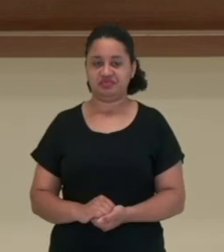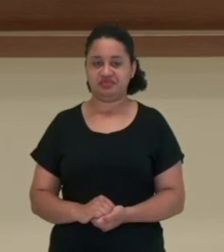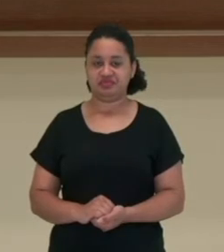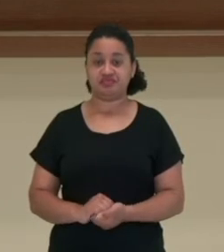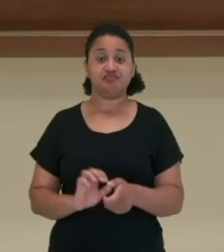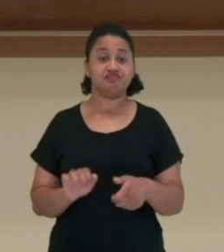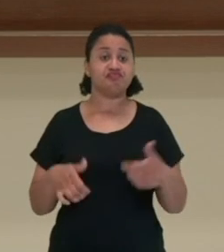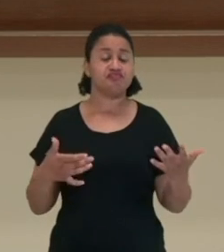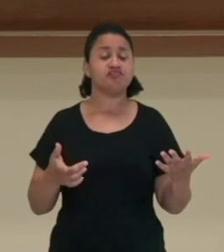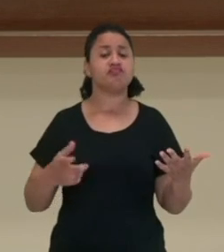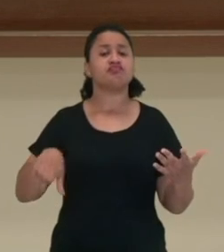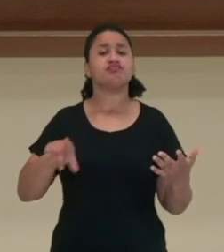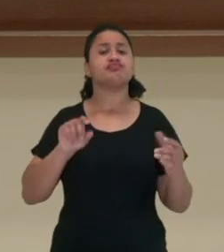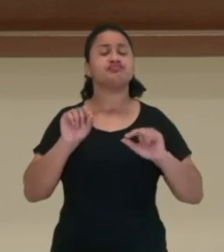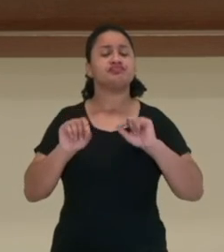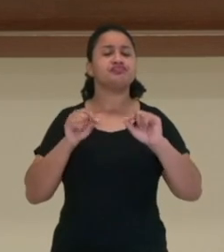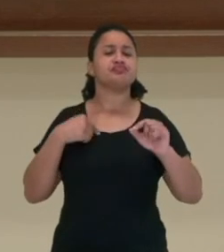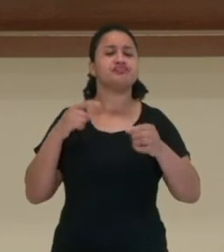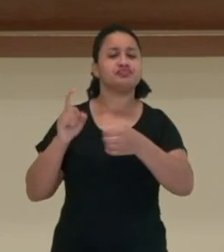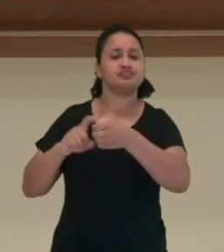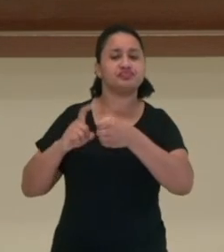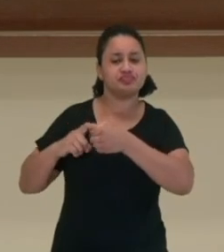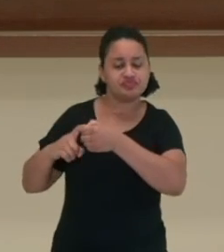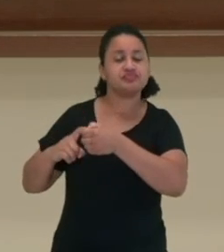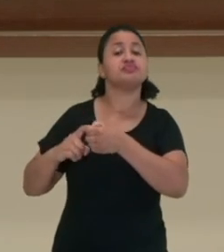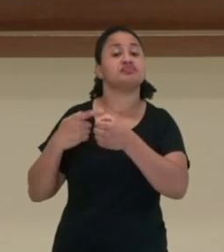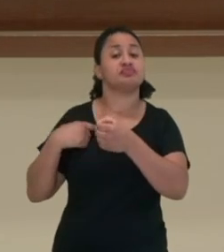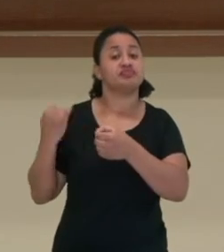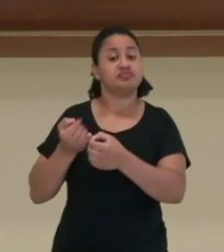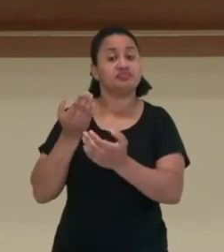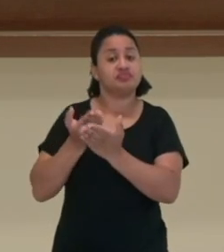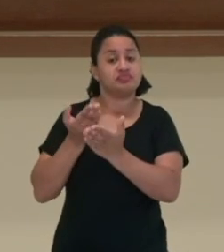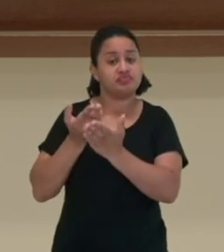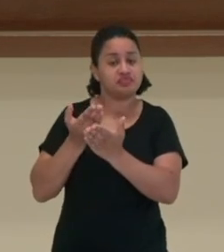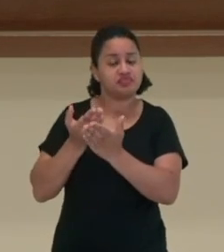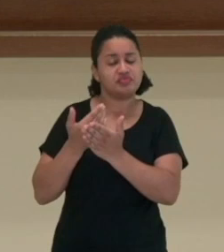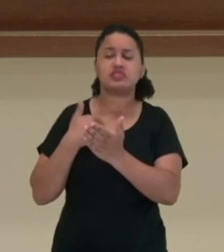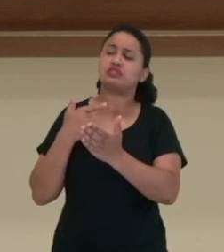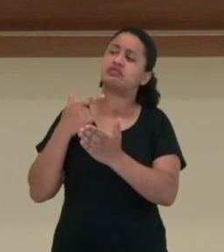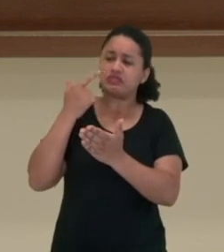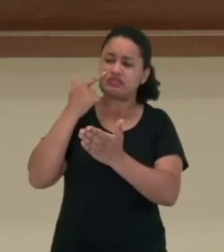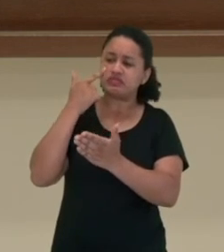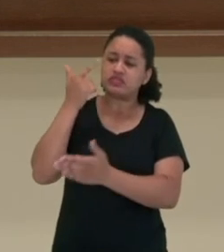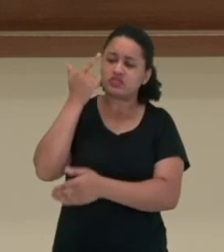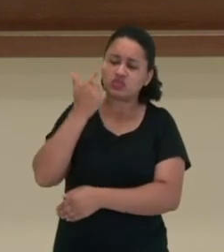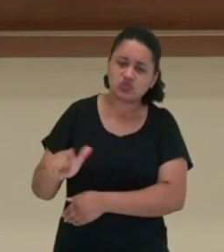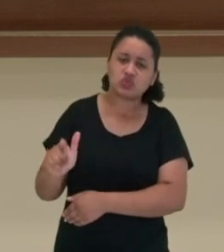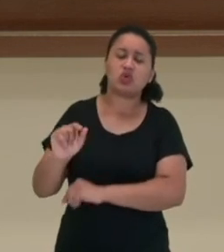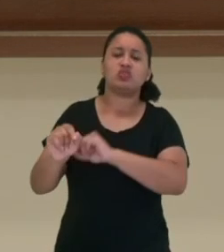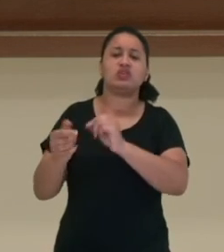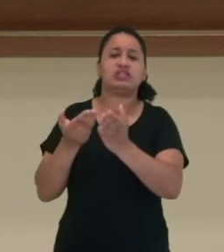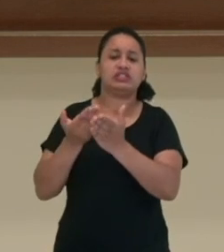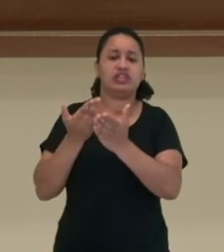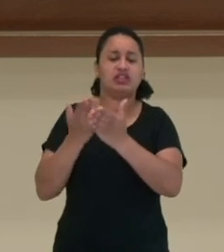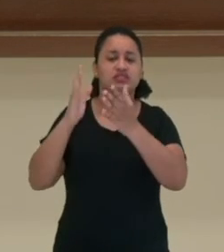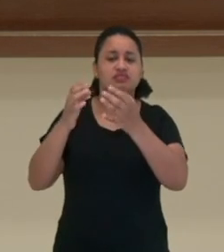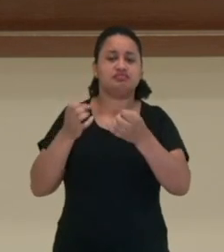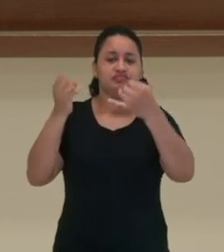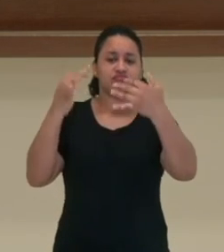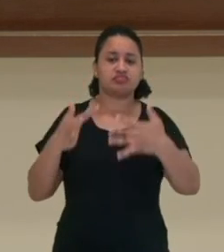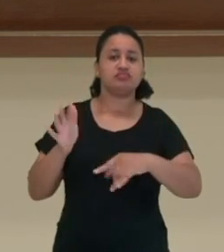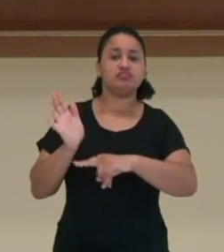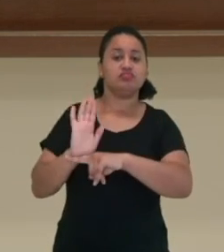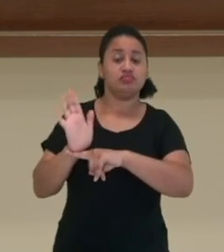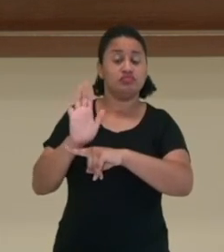Então, galera, a questão do cooperativismo temos que estudar bastante, revisar as aulas que a gente já fez, os vídeos que a gente